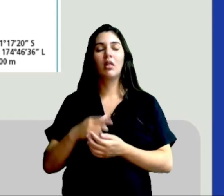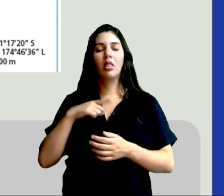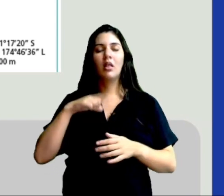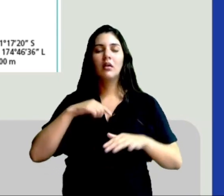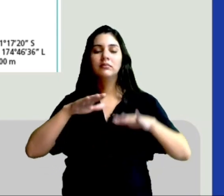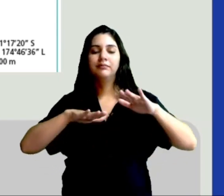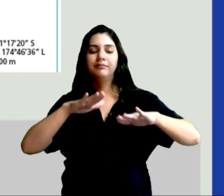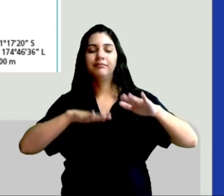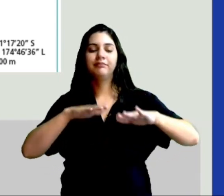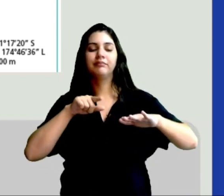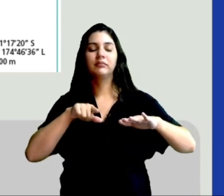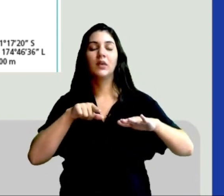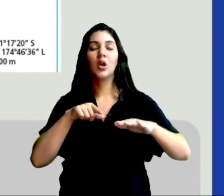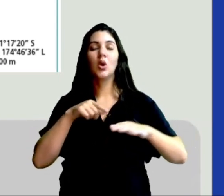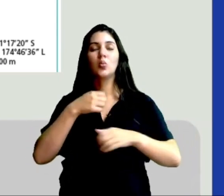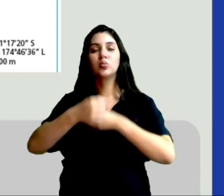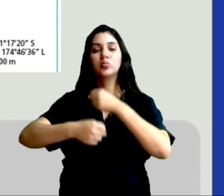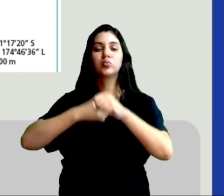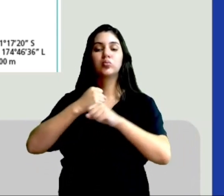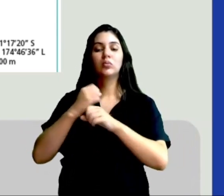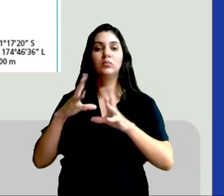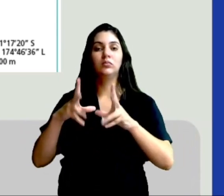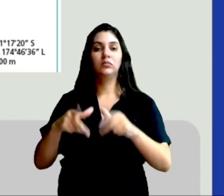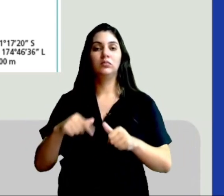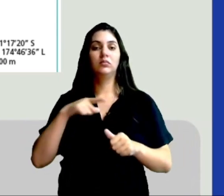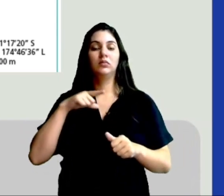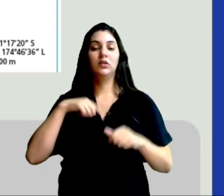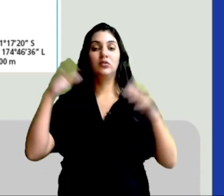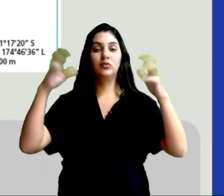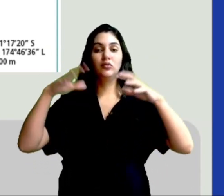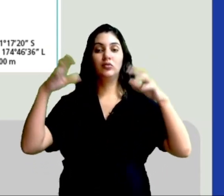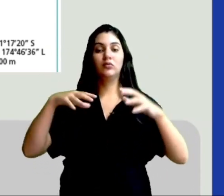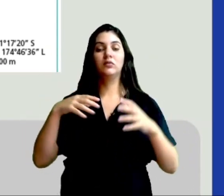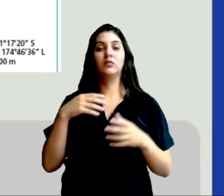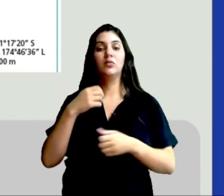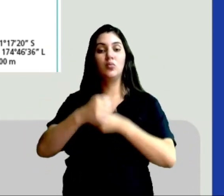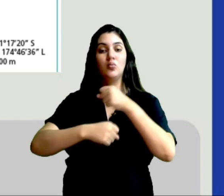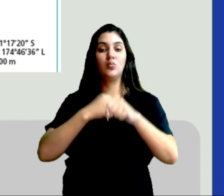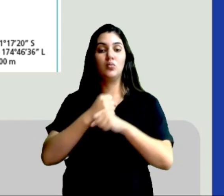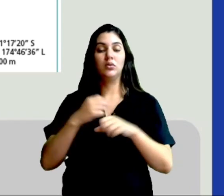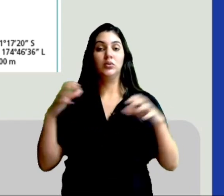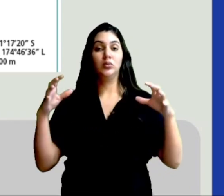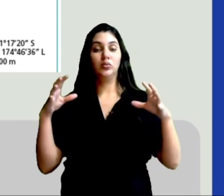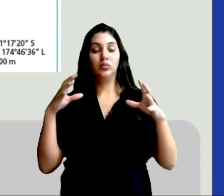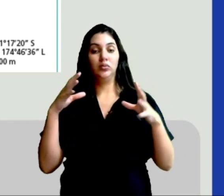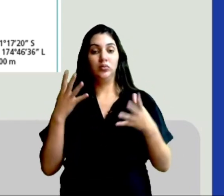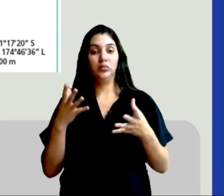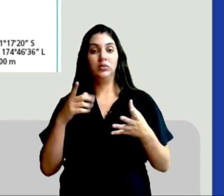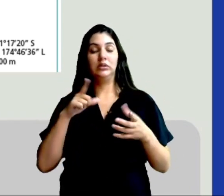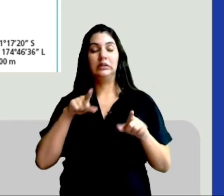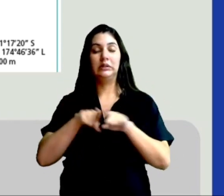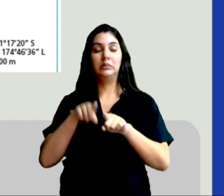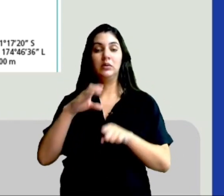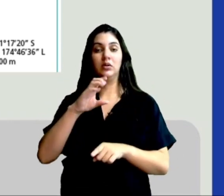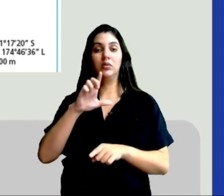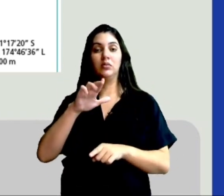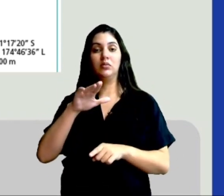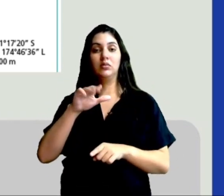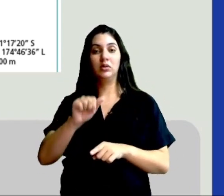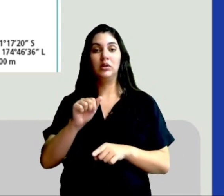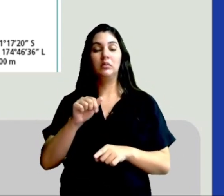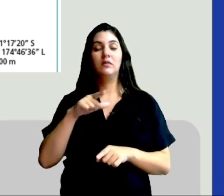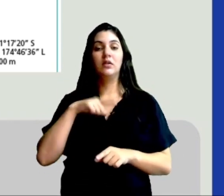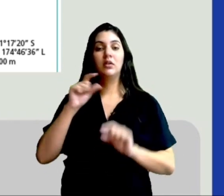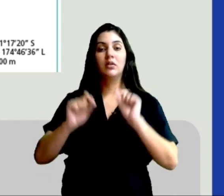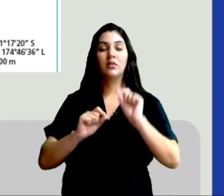estabilidade, tem a estabilidade durante o ano todo, né? Vai ter chuva praticamente durante o ano todo. E o clima também, ele vai ser um